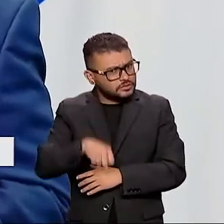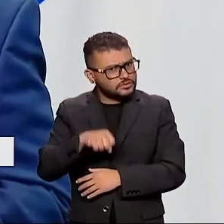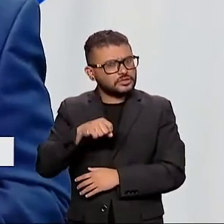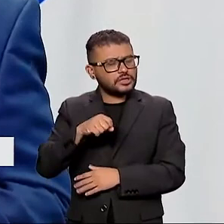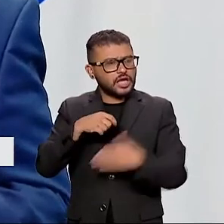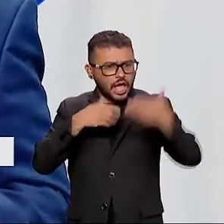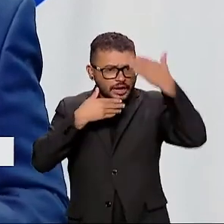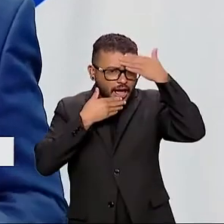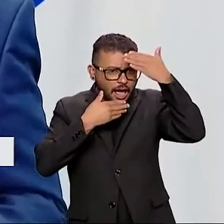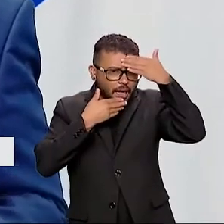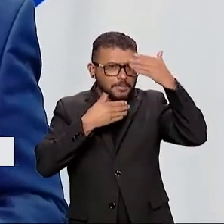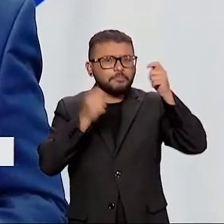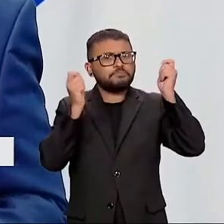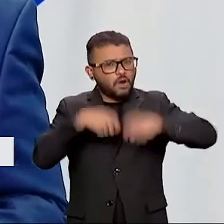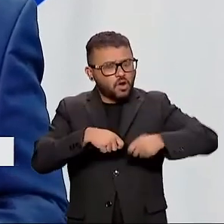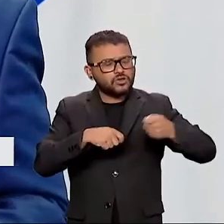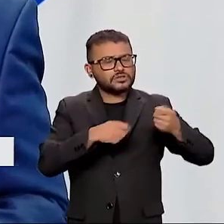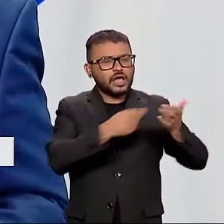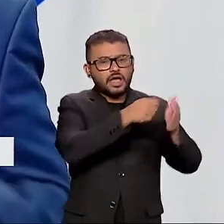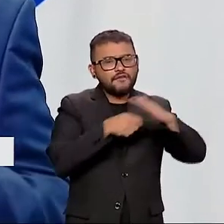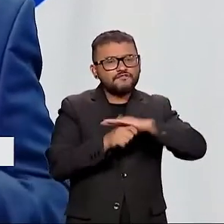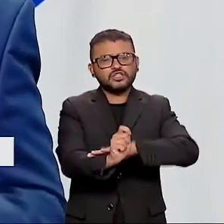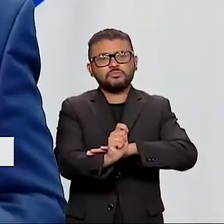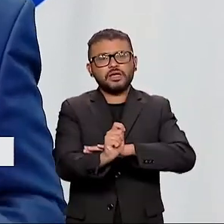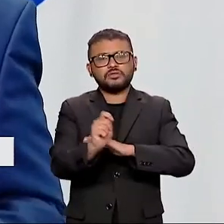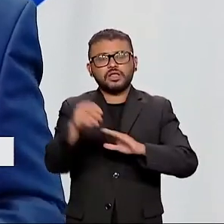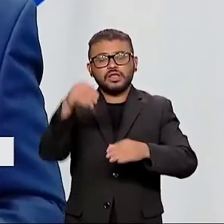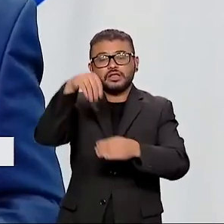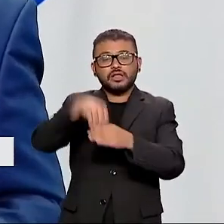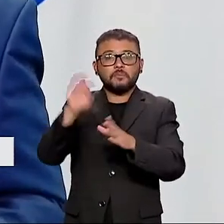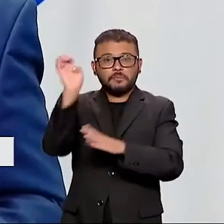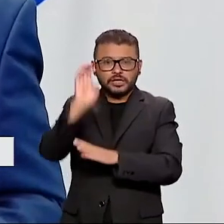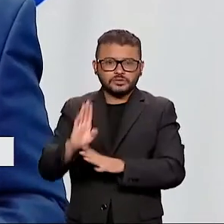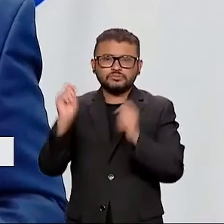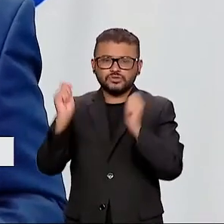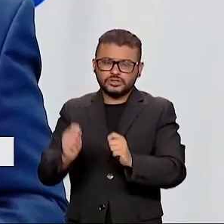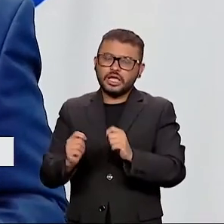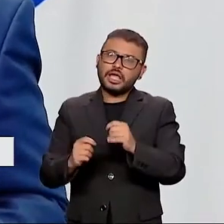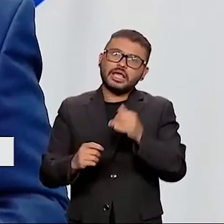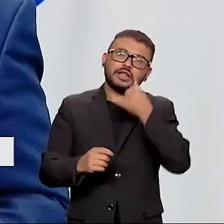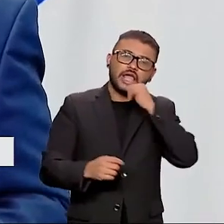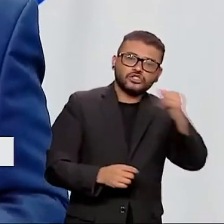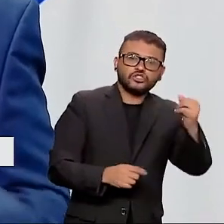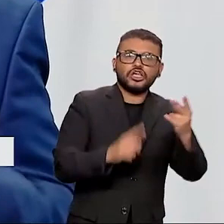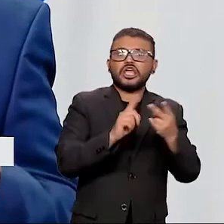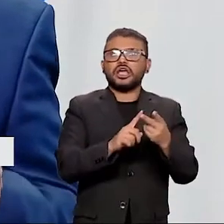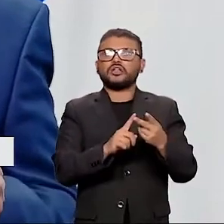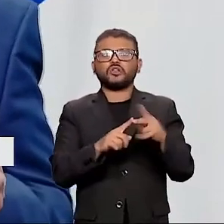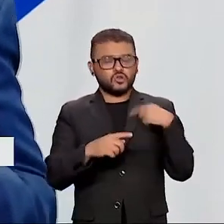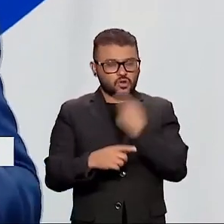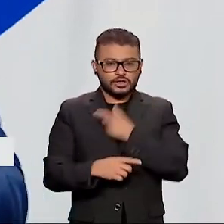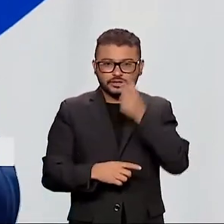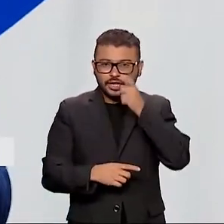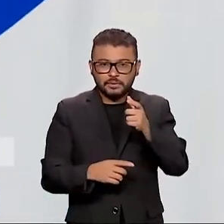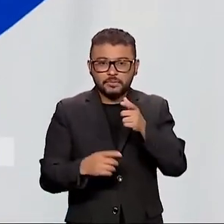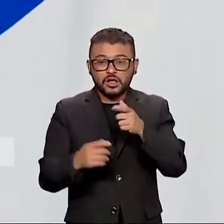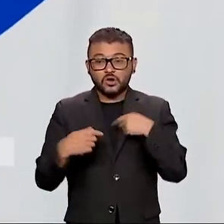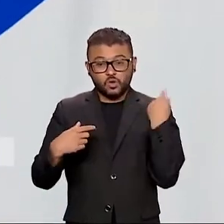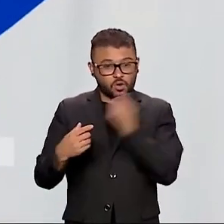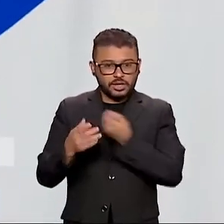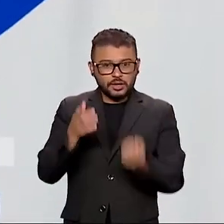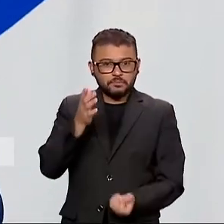Arábia Saudita faça investimento no Brasil, sobretudo na questão da transição energética, porque nós vamos apresentar um